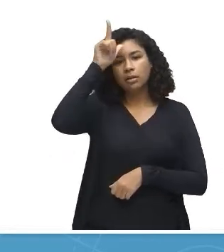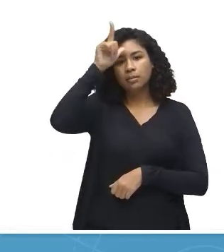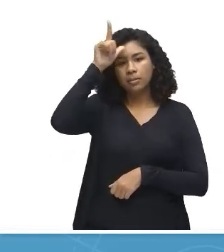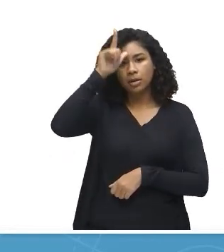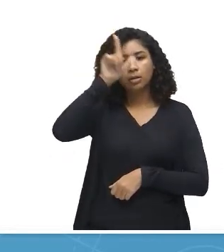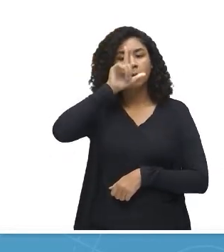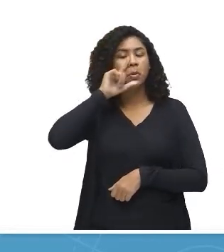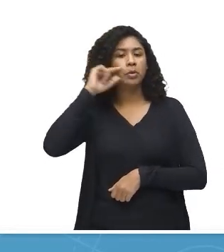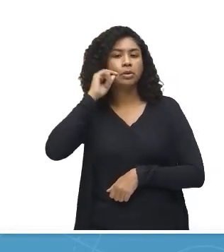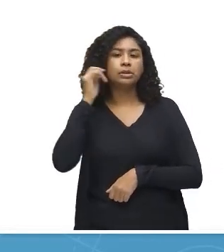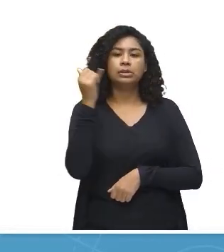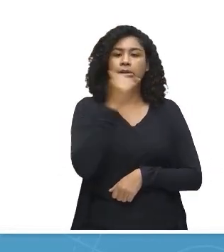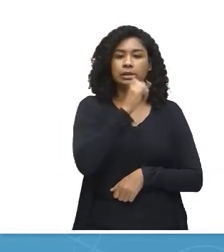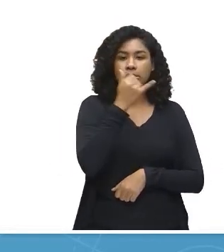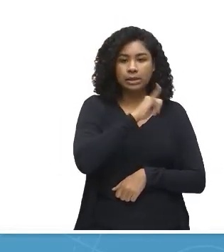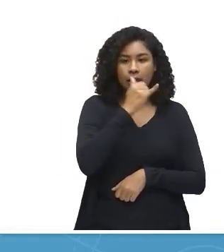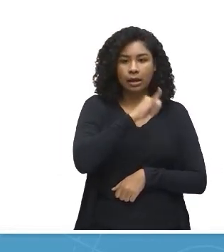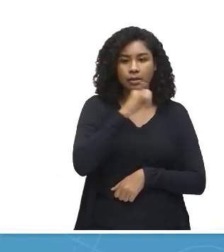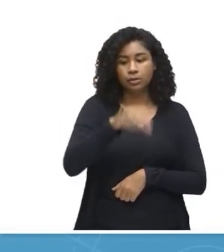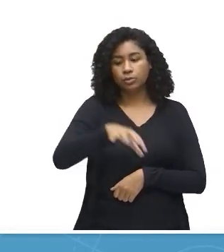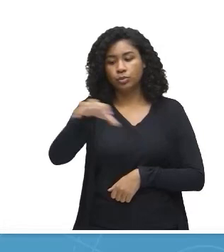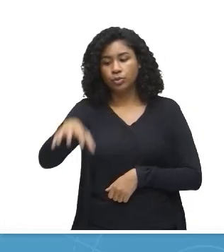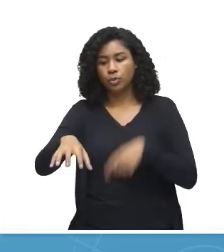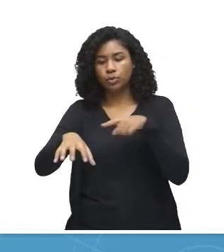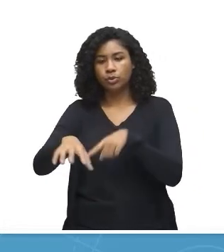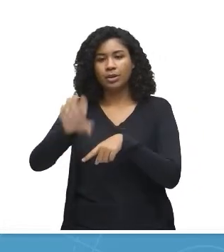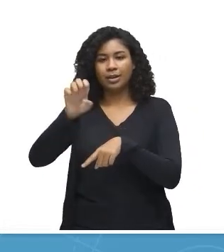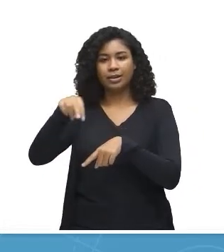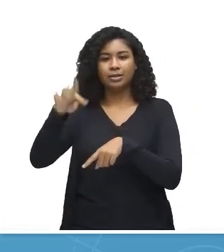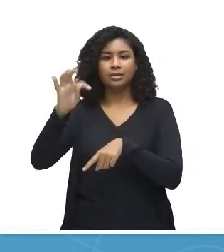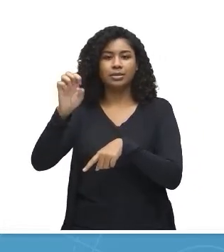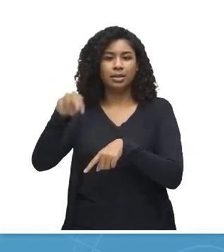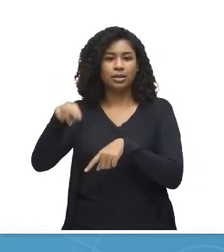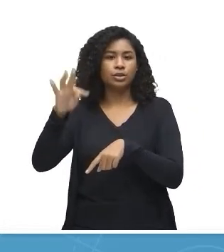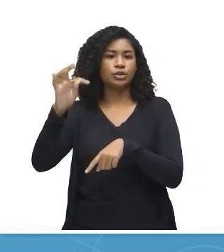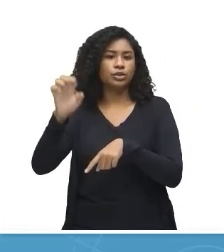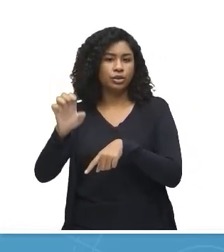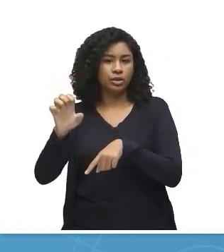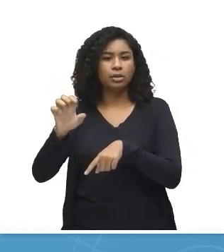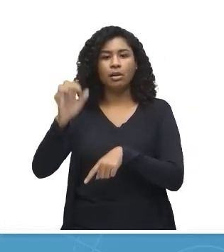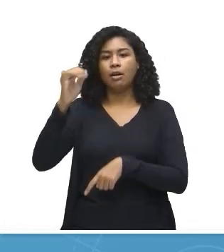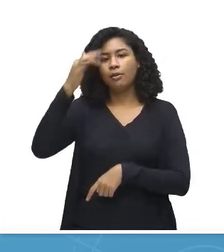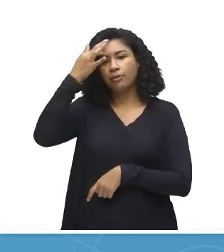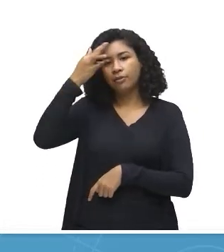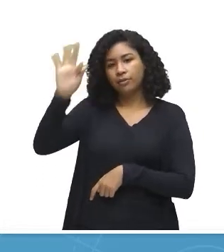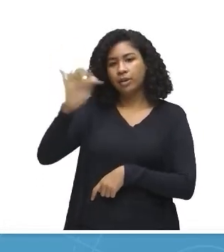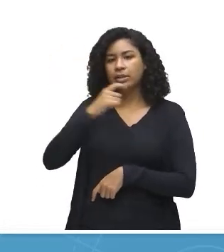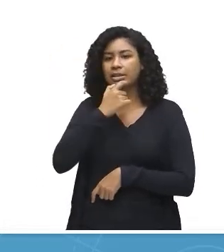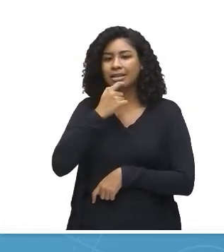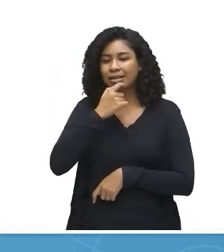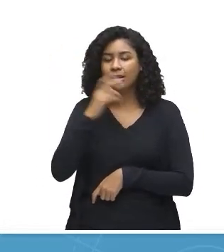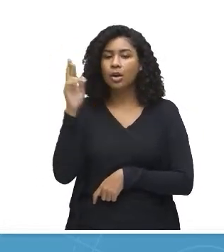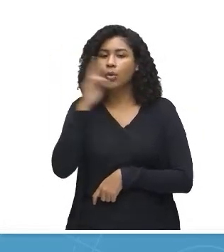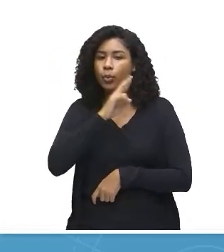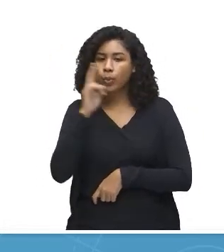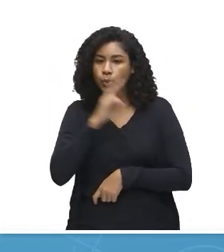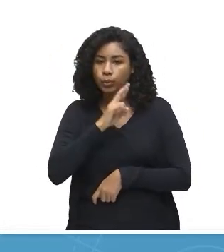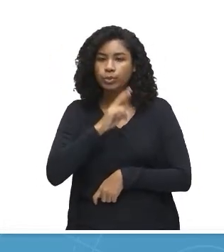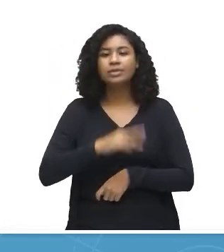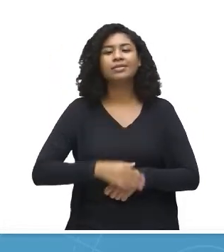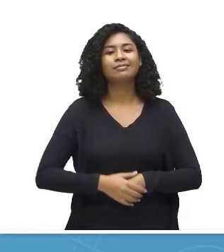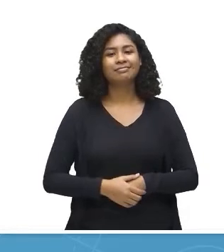Áustria-Hungria e pela Itália. Do outro lado, a Tríplice Entente, formada pela França, Inglaterra e